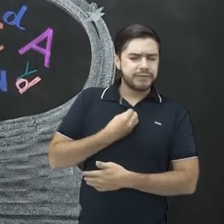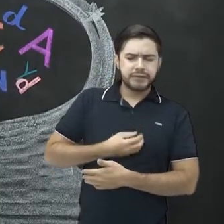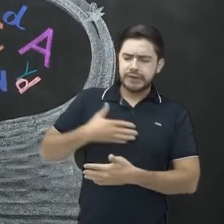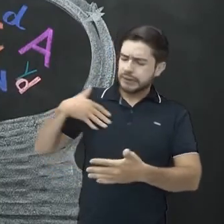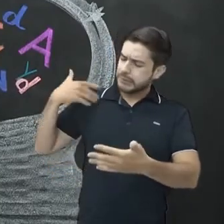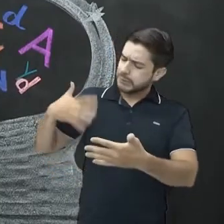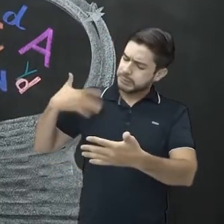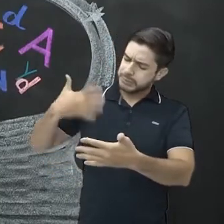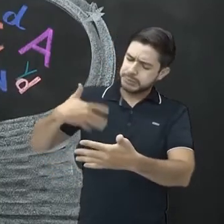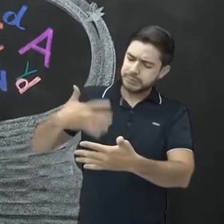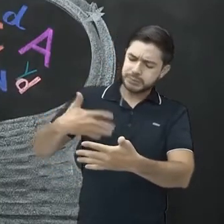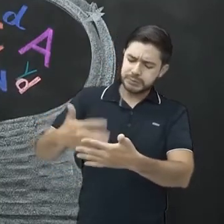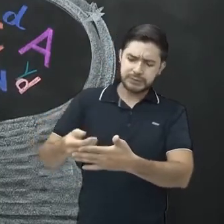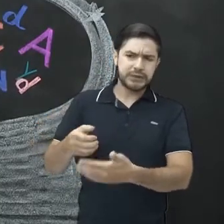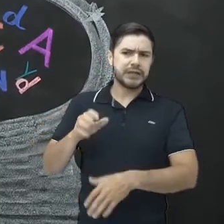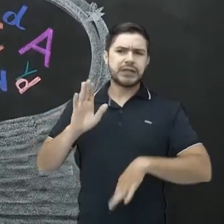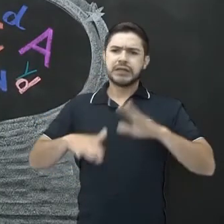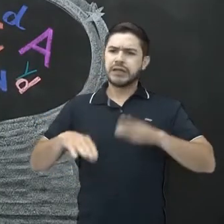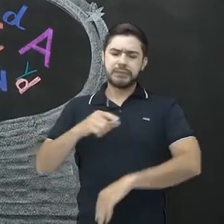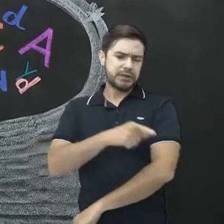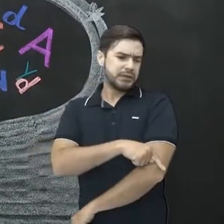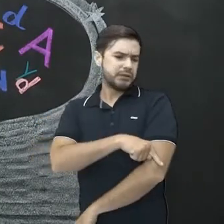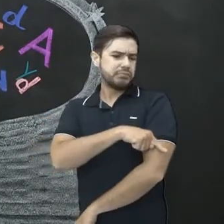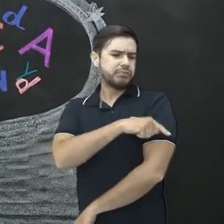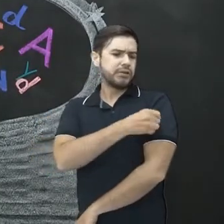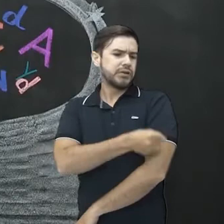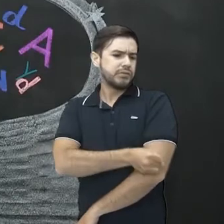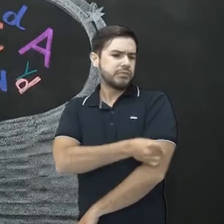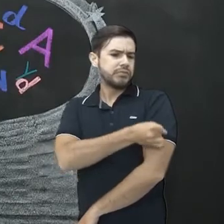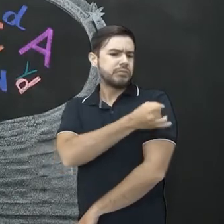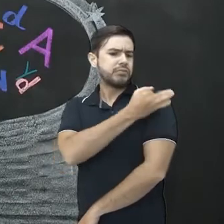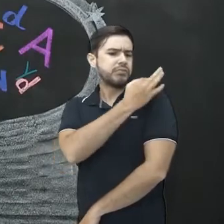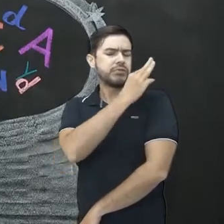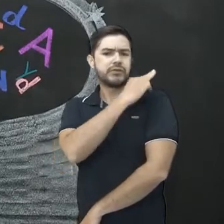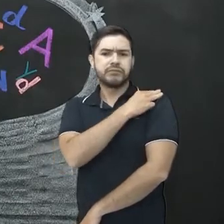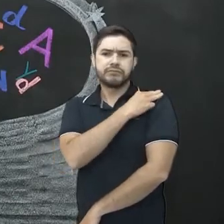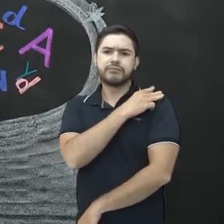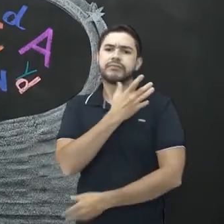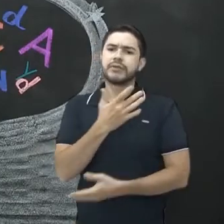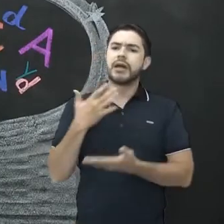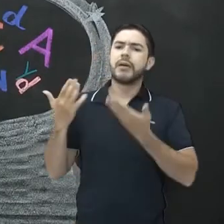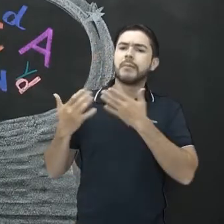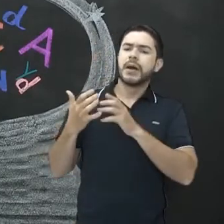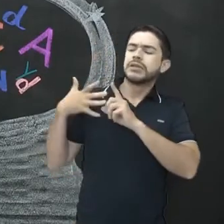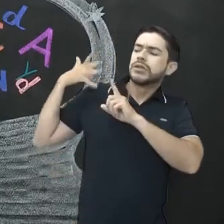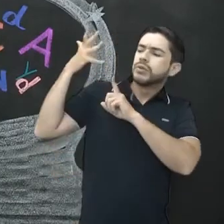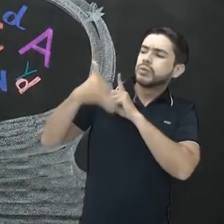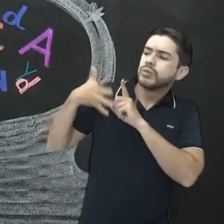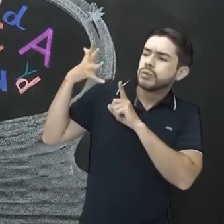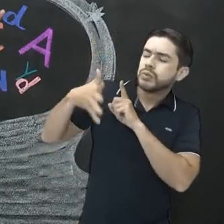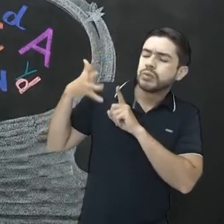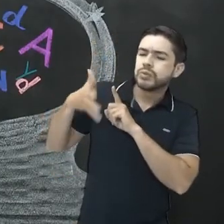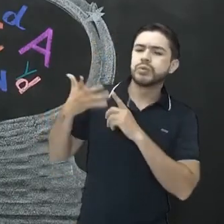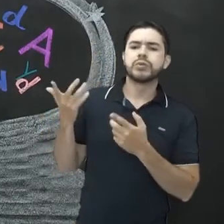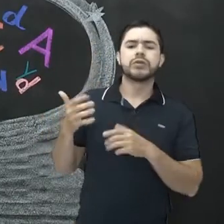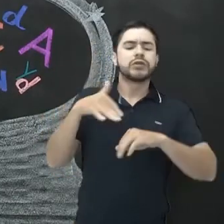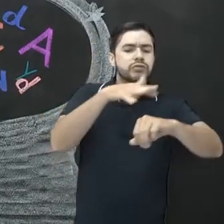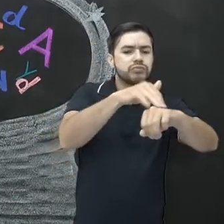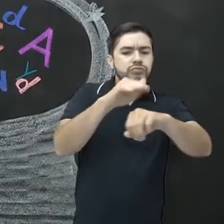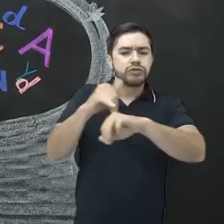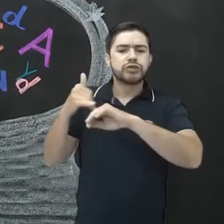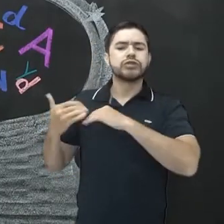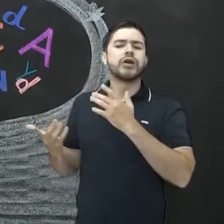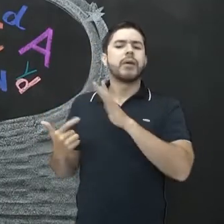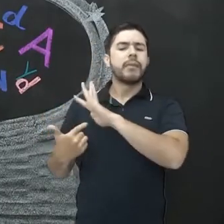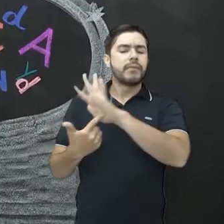na escola do ensino fundamental, no ensino médio, seja no ensino superior, que é o seminário. Quando alguém te chama para apresentar um seminário, muitas vezes